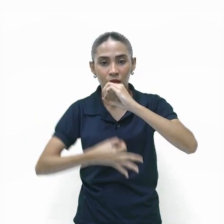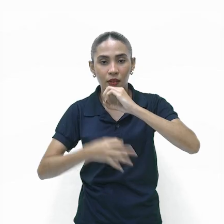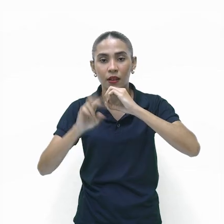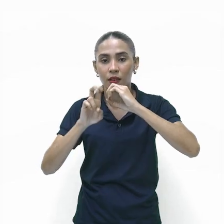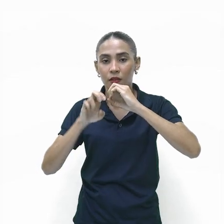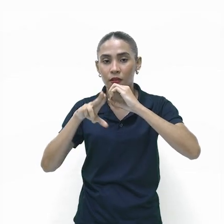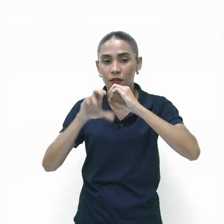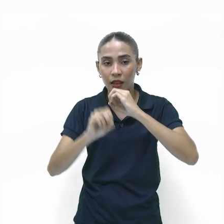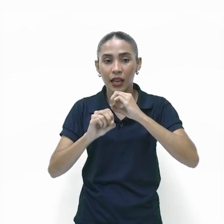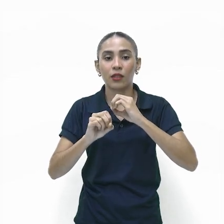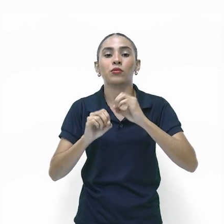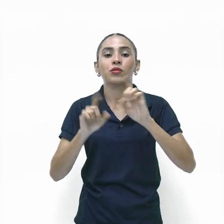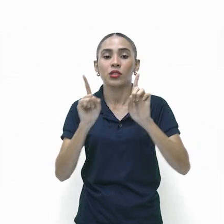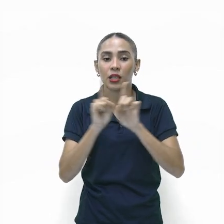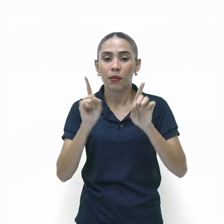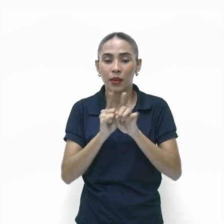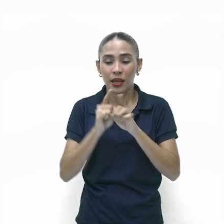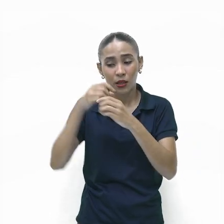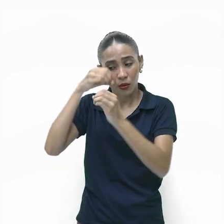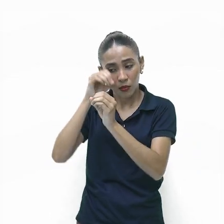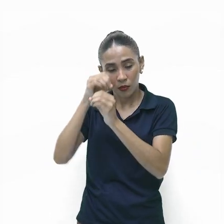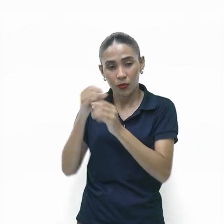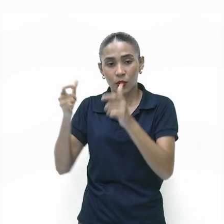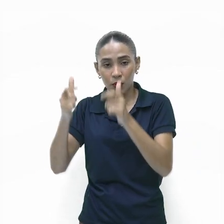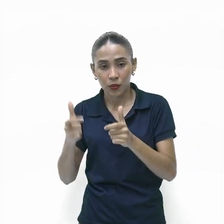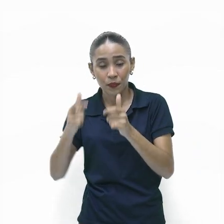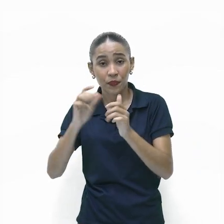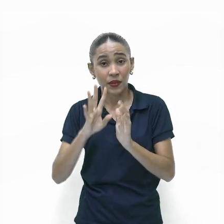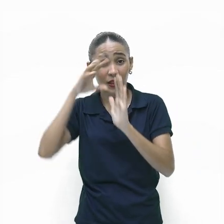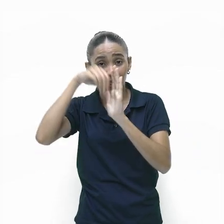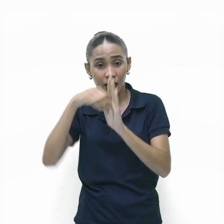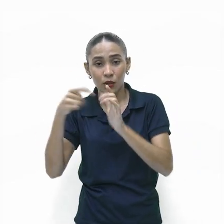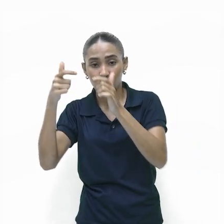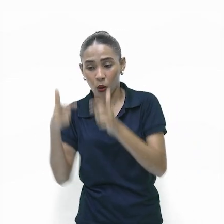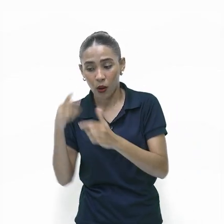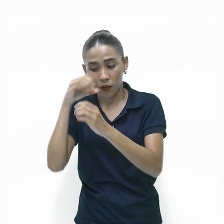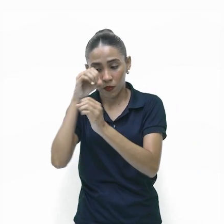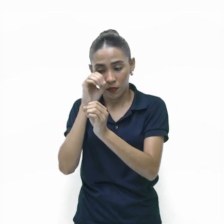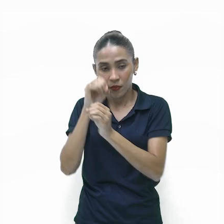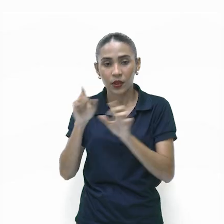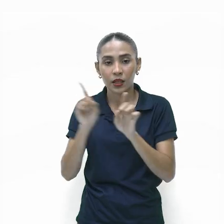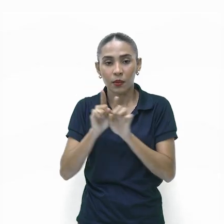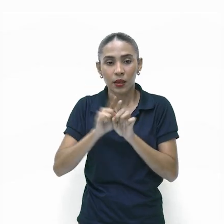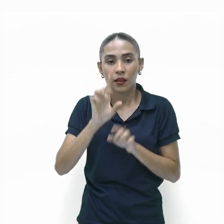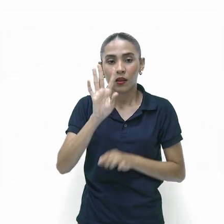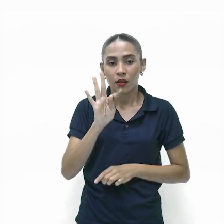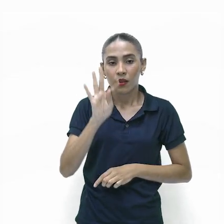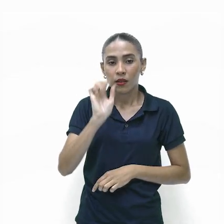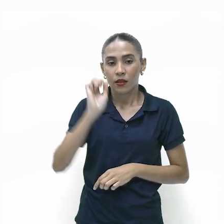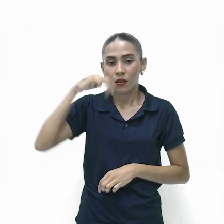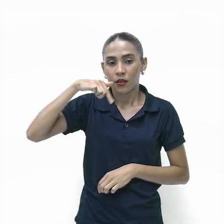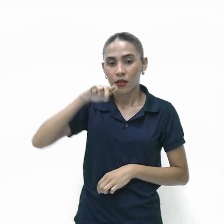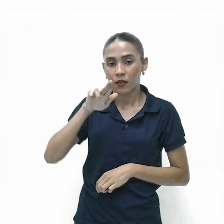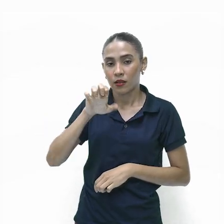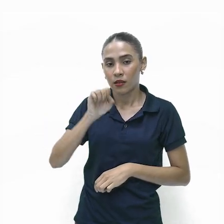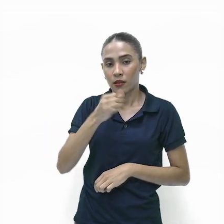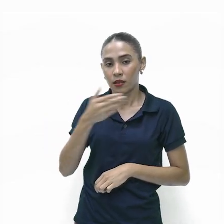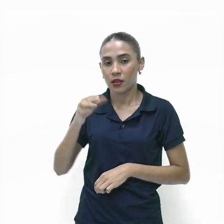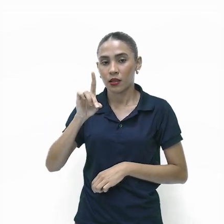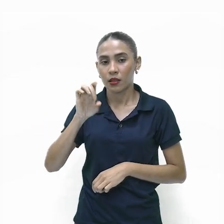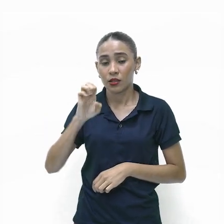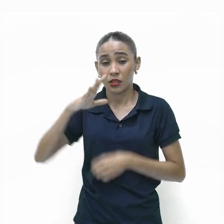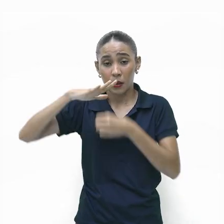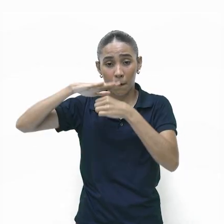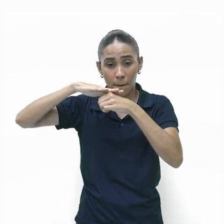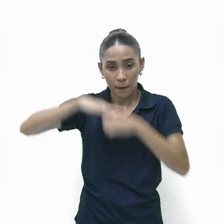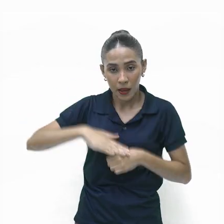em laboratório. E nós temos também aí, dentro de laboratórios, o que chamamos de tanques de pressão,